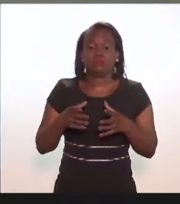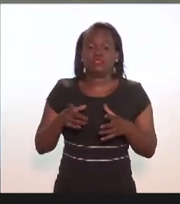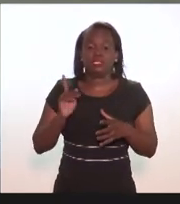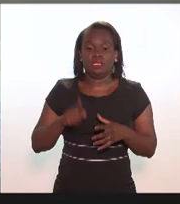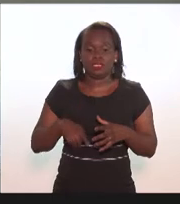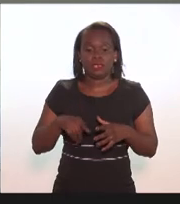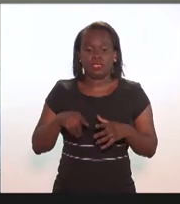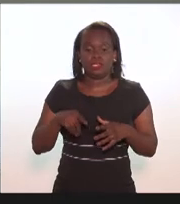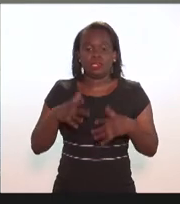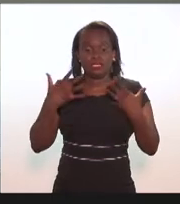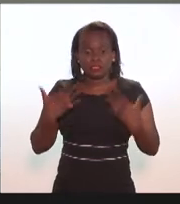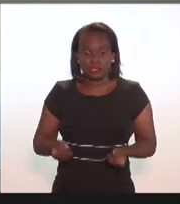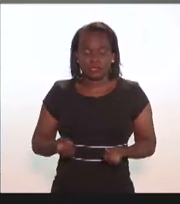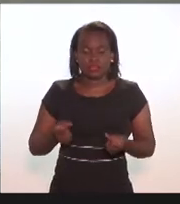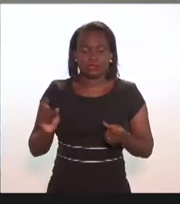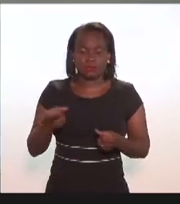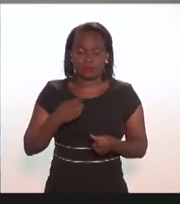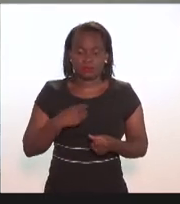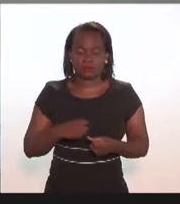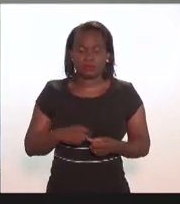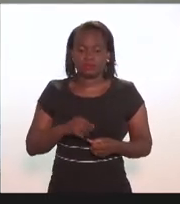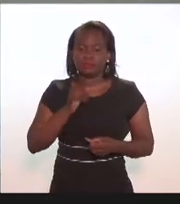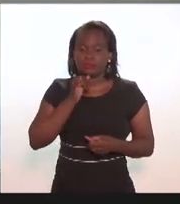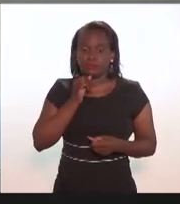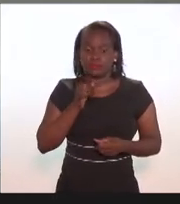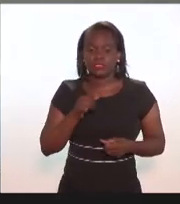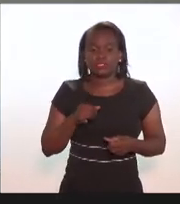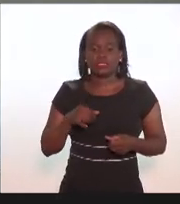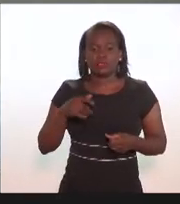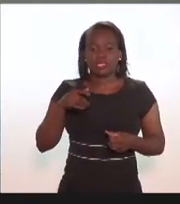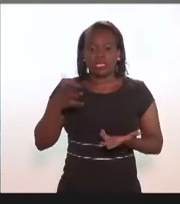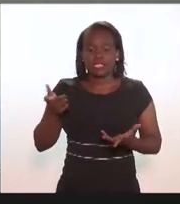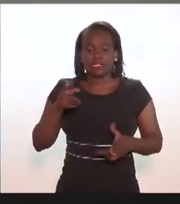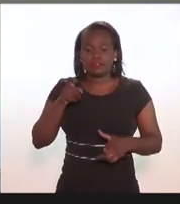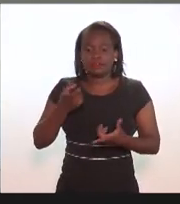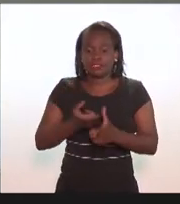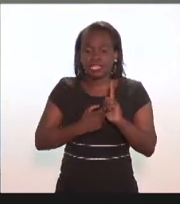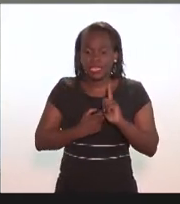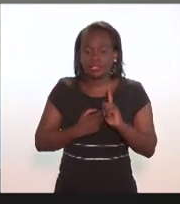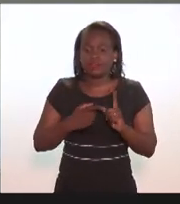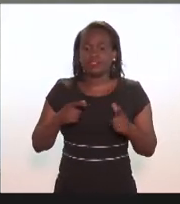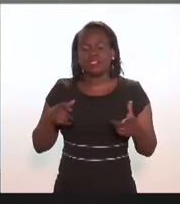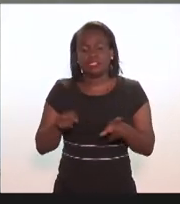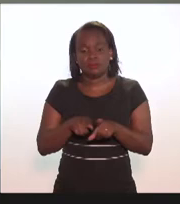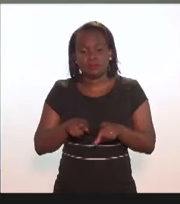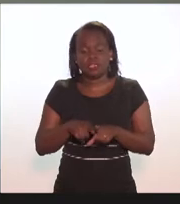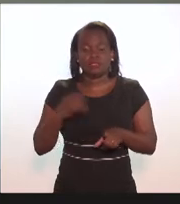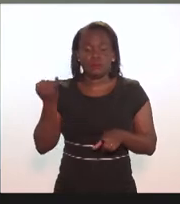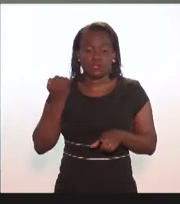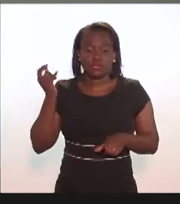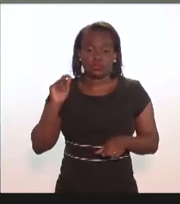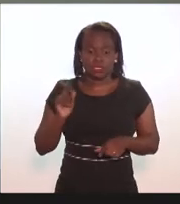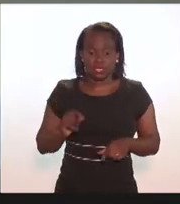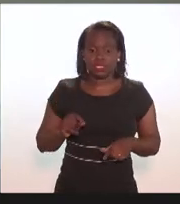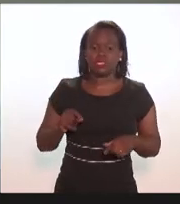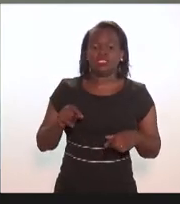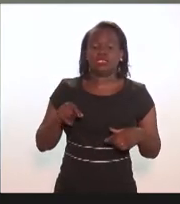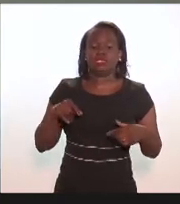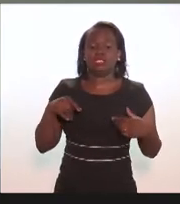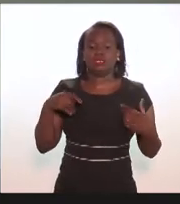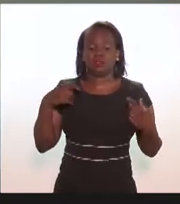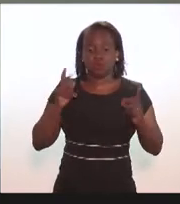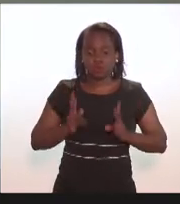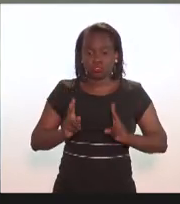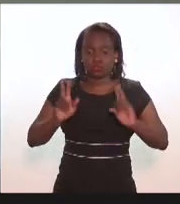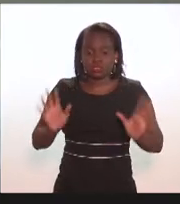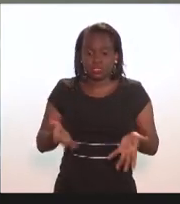de conformidade tributária. Por exemplo, devedor quanto mais é um tema importante. A gente vai continuar dando